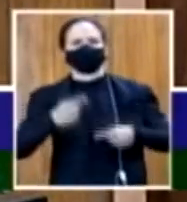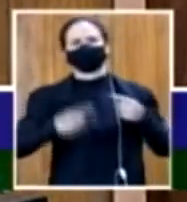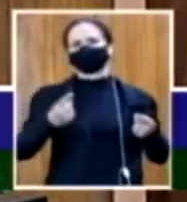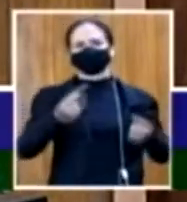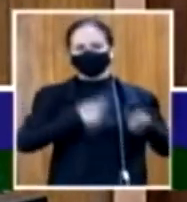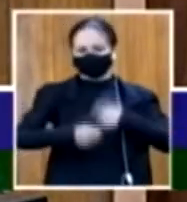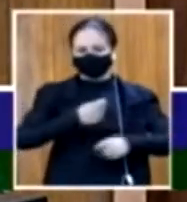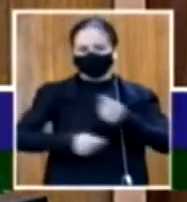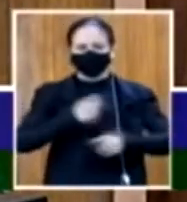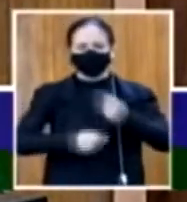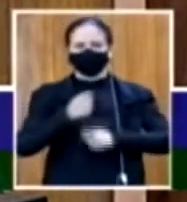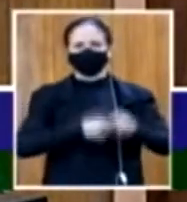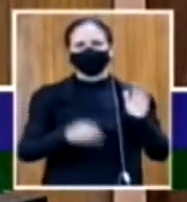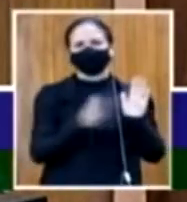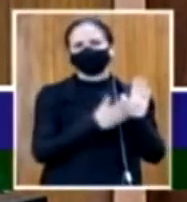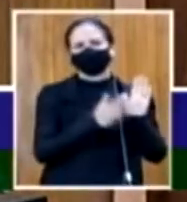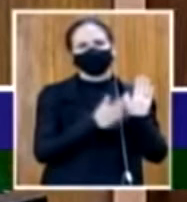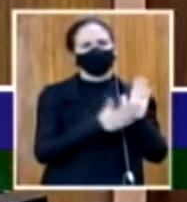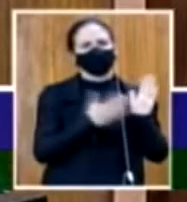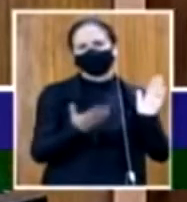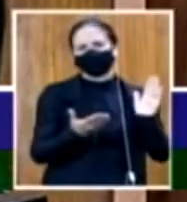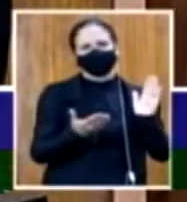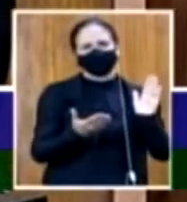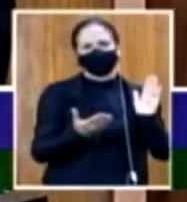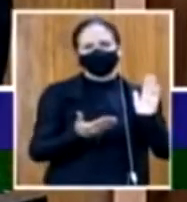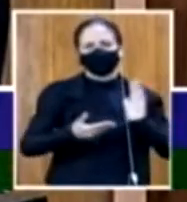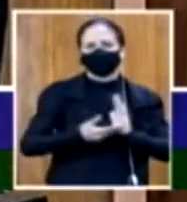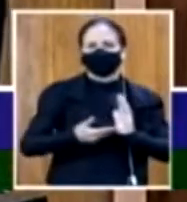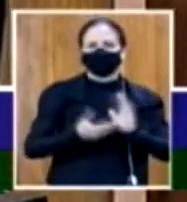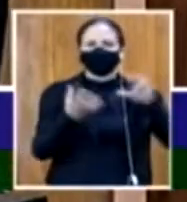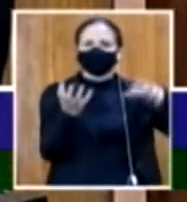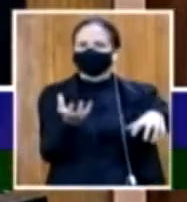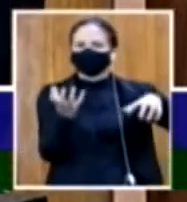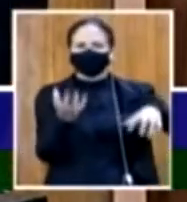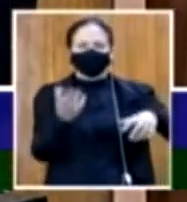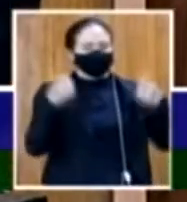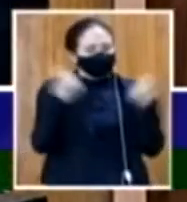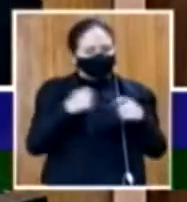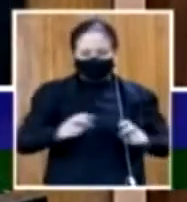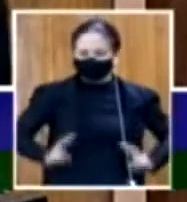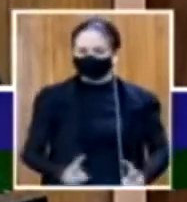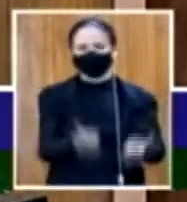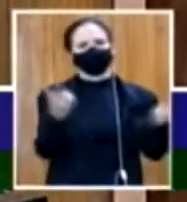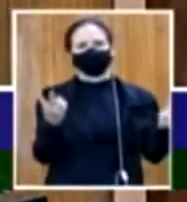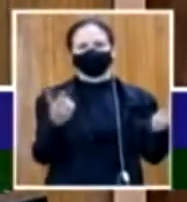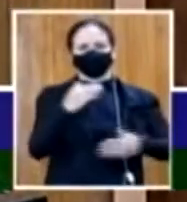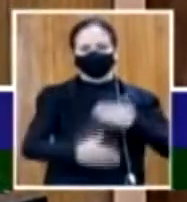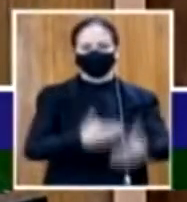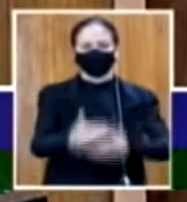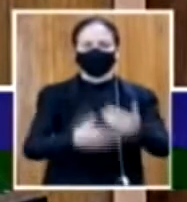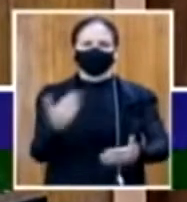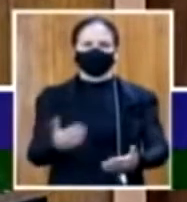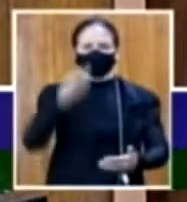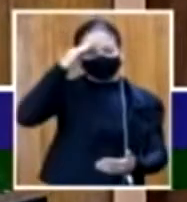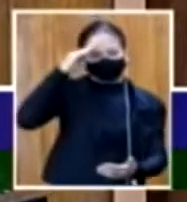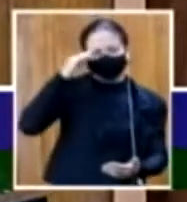Congresso Nacional, pelo governo, têm que ser discutidas e avançadas. A primeira reforma que eu vejo que é